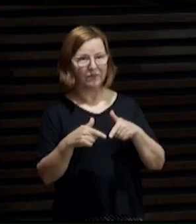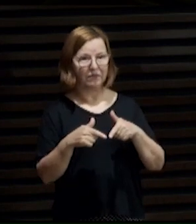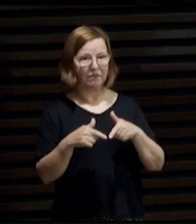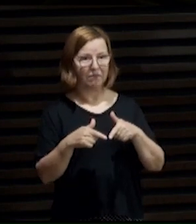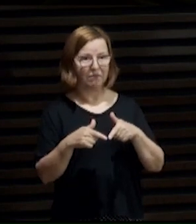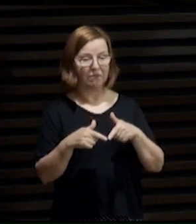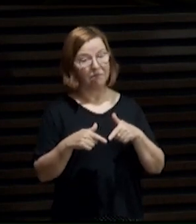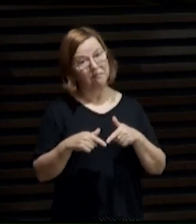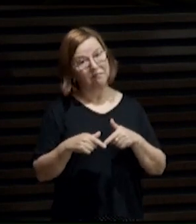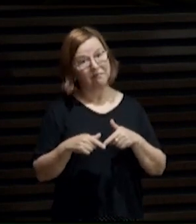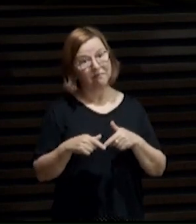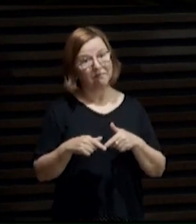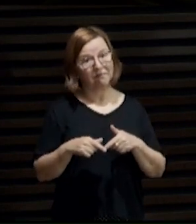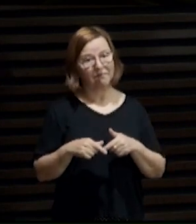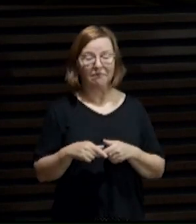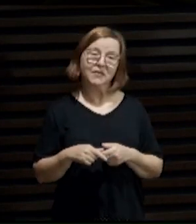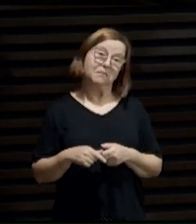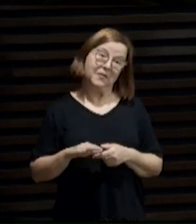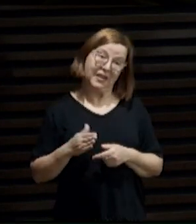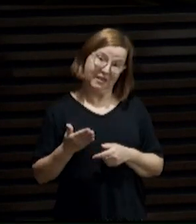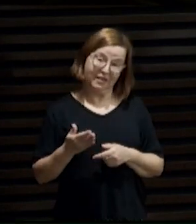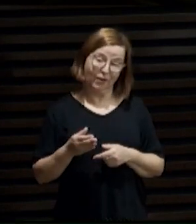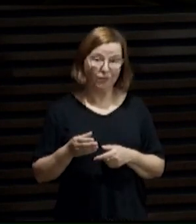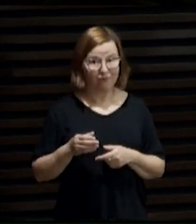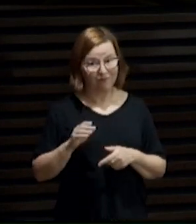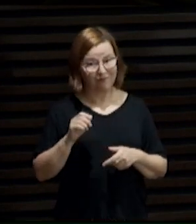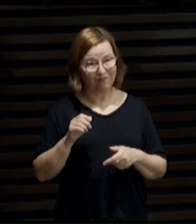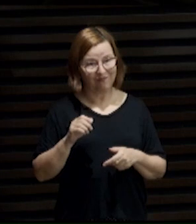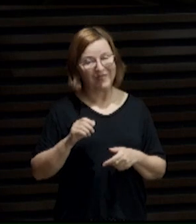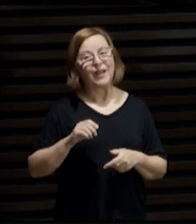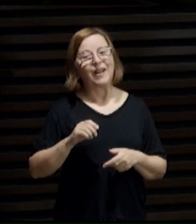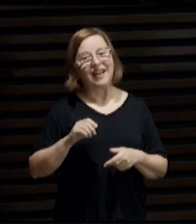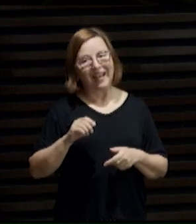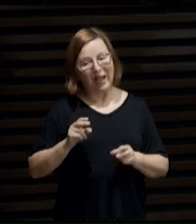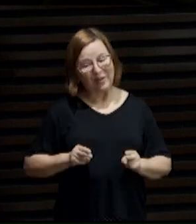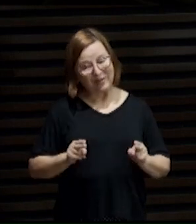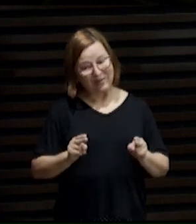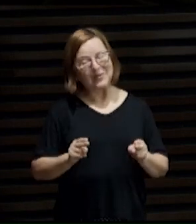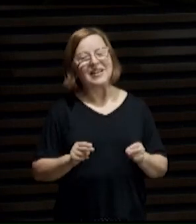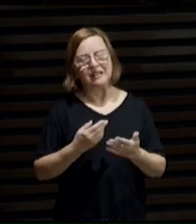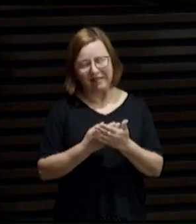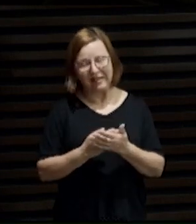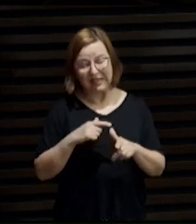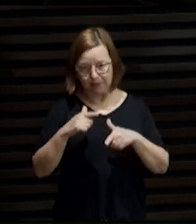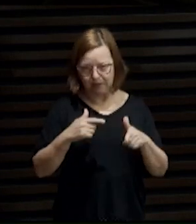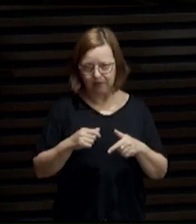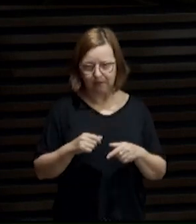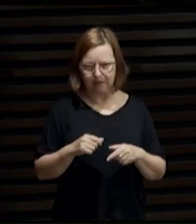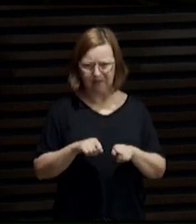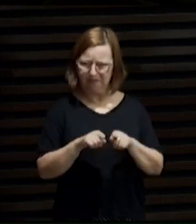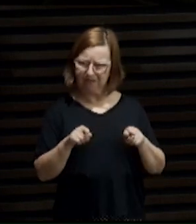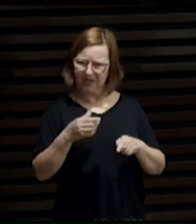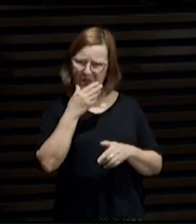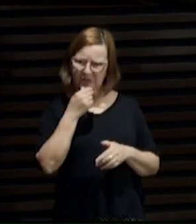muito provavelmente ele continuará estudioso e trabalhador quando for casado. Agora, ele é um homem que passa o dia inteiro com a